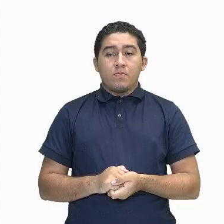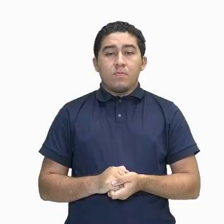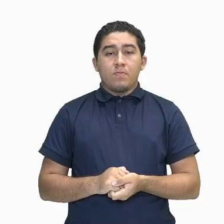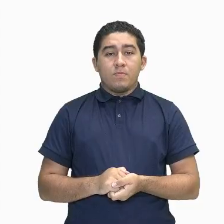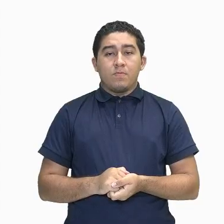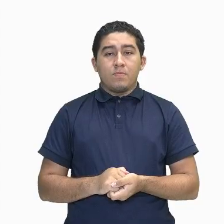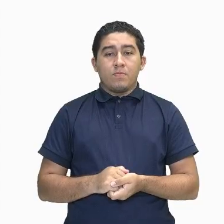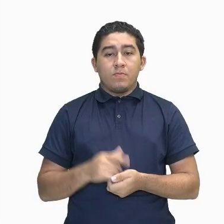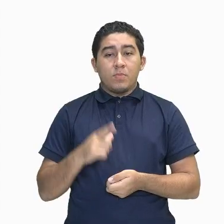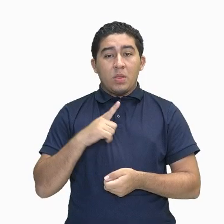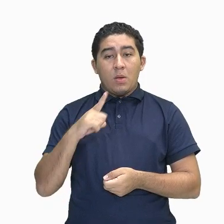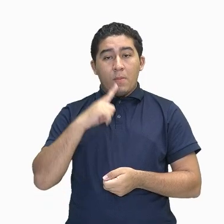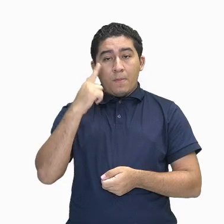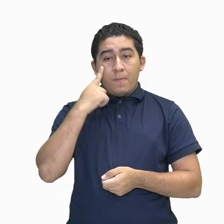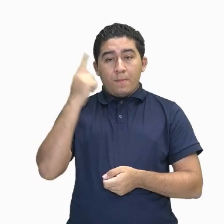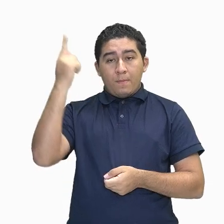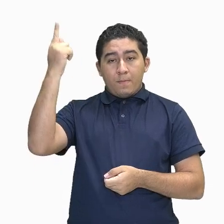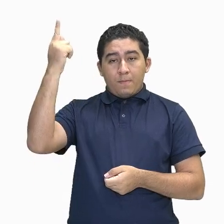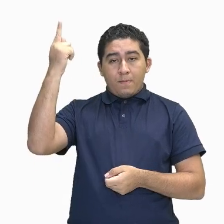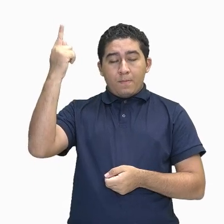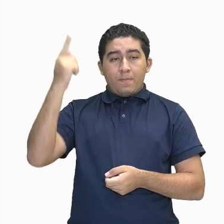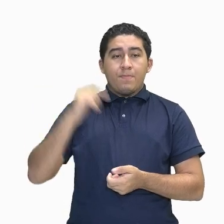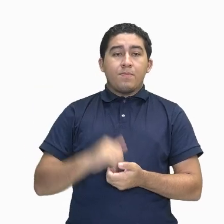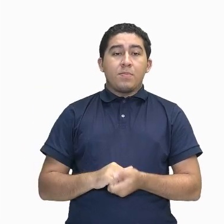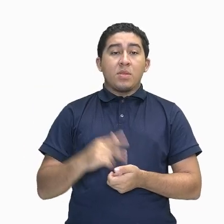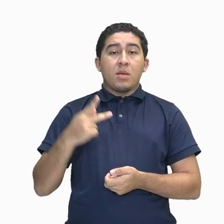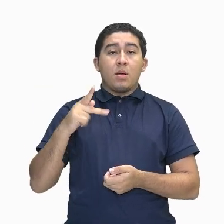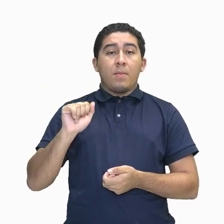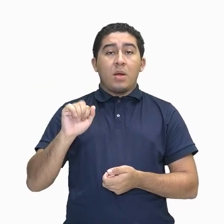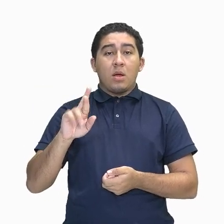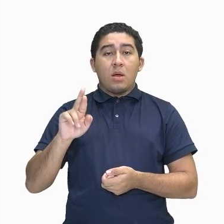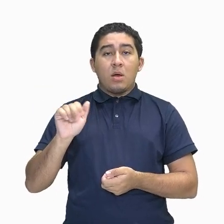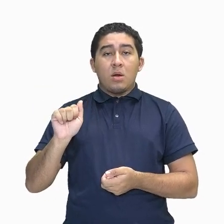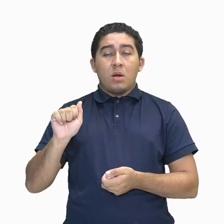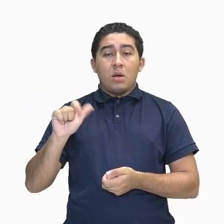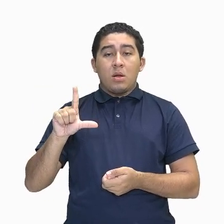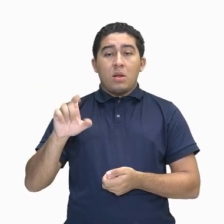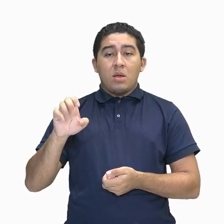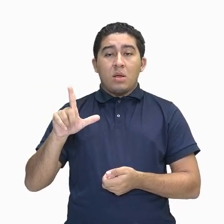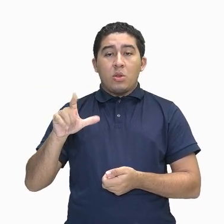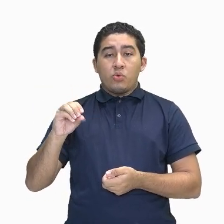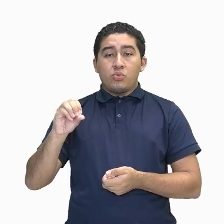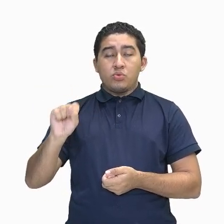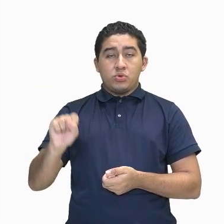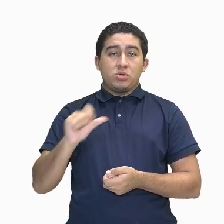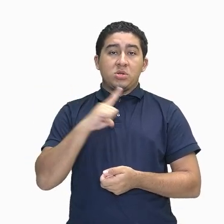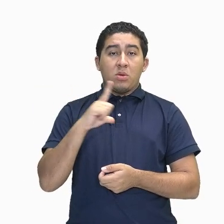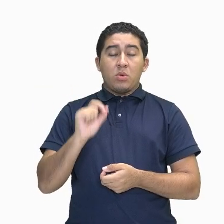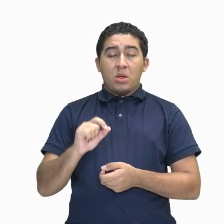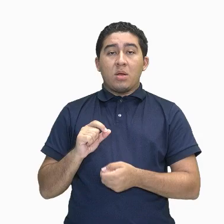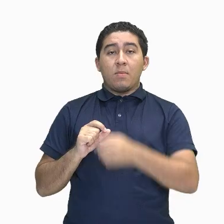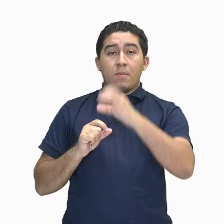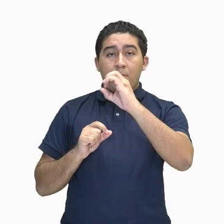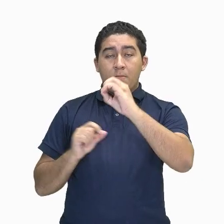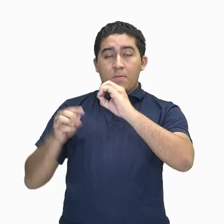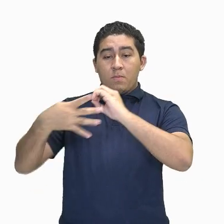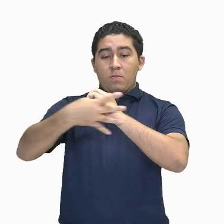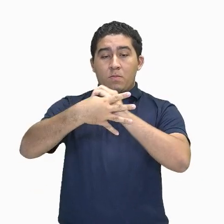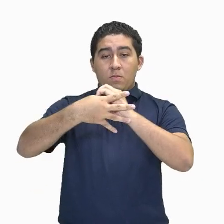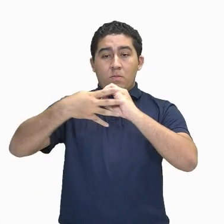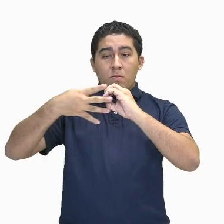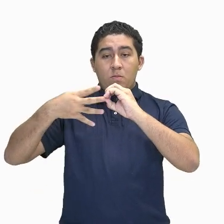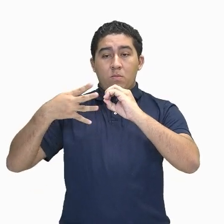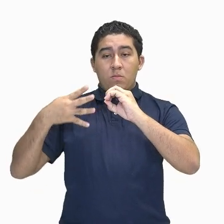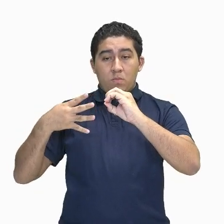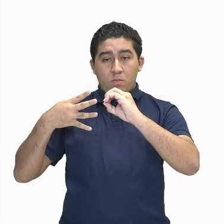Os paralelos, eles são eixos no sentido horizontal, como nós podemos observar aí na imagem. Eles